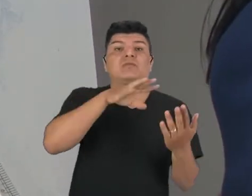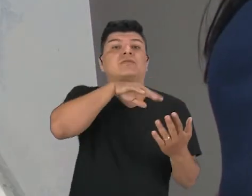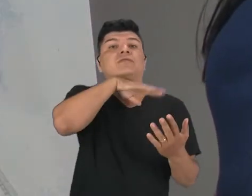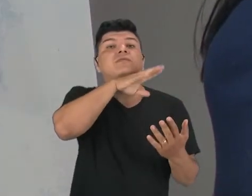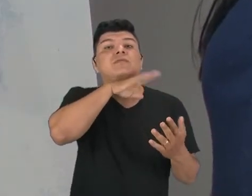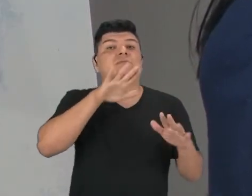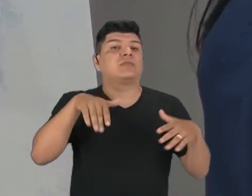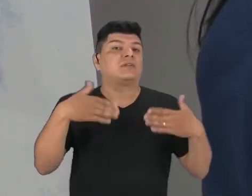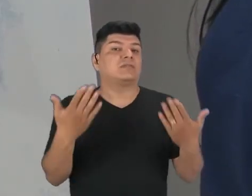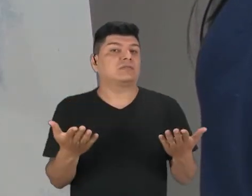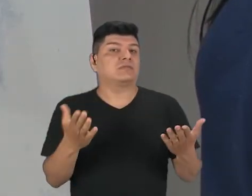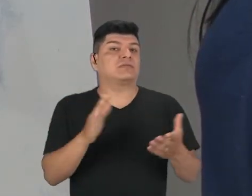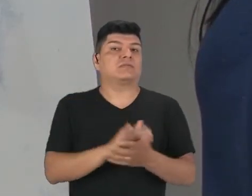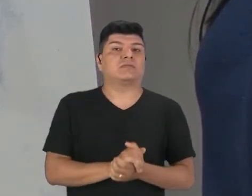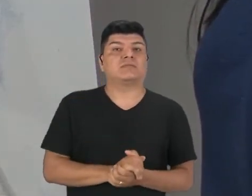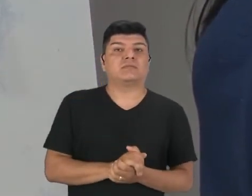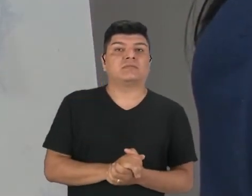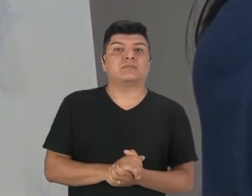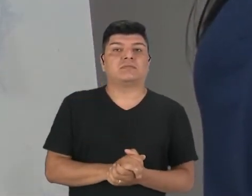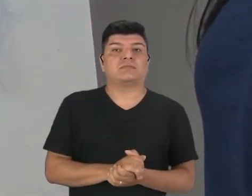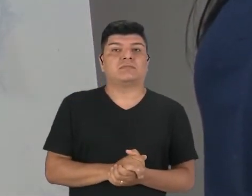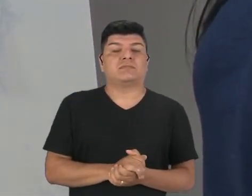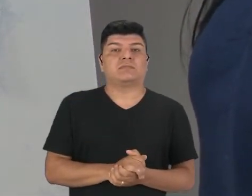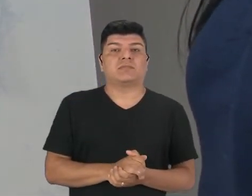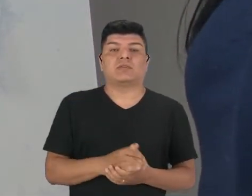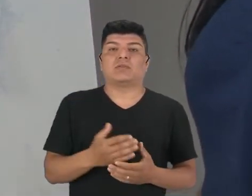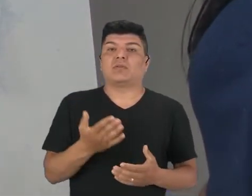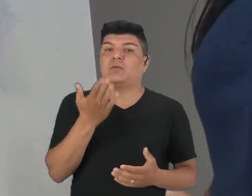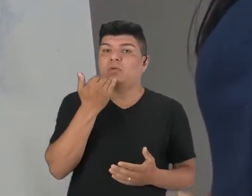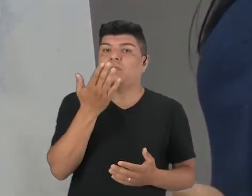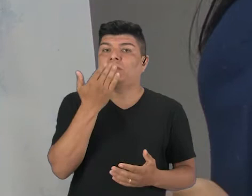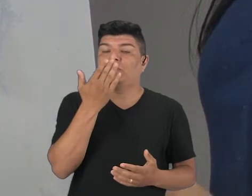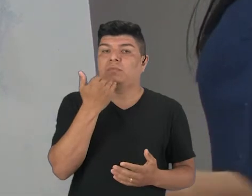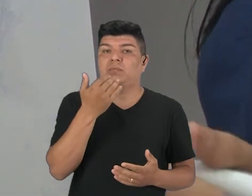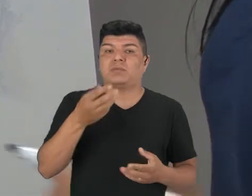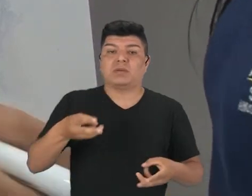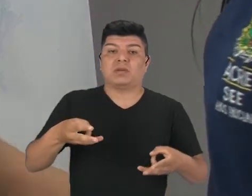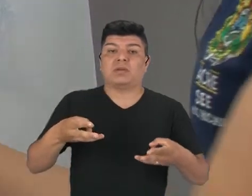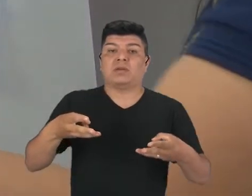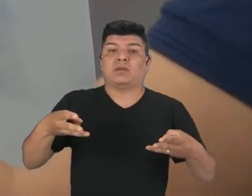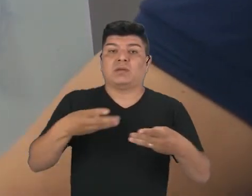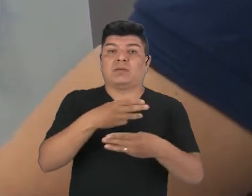animais. Comem plantas e outros animais. São os animais, o quê?